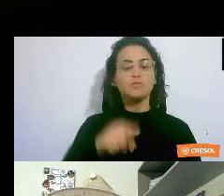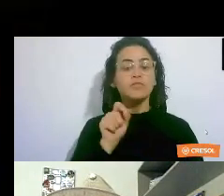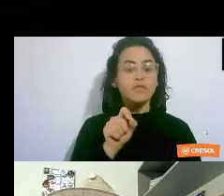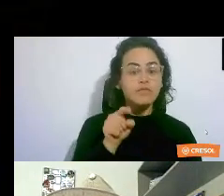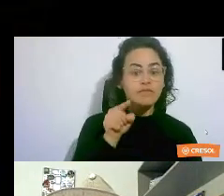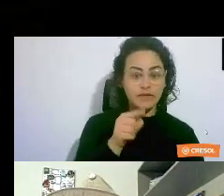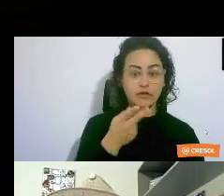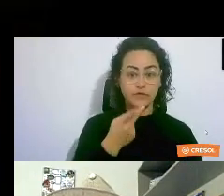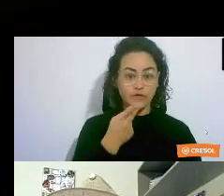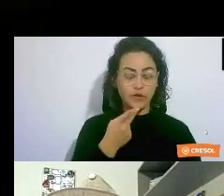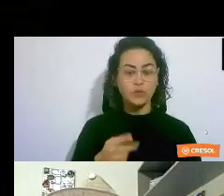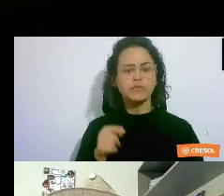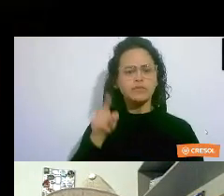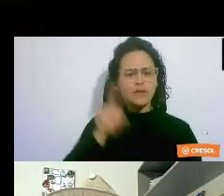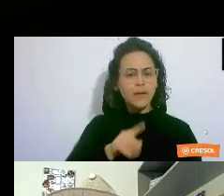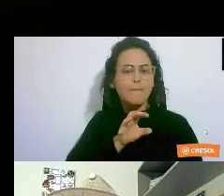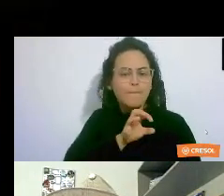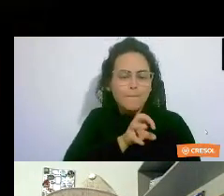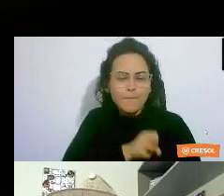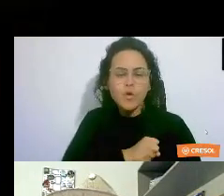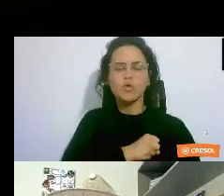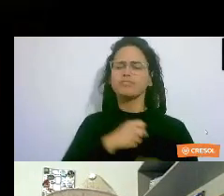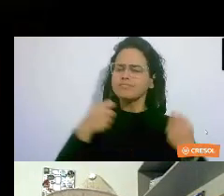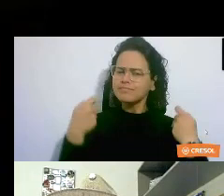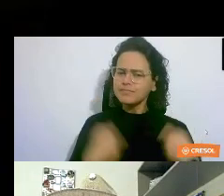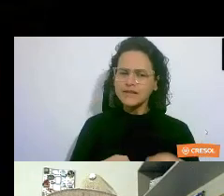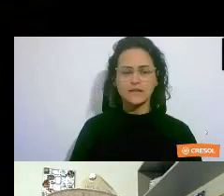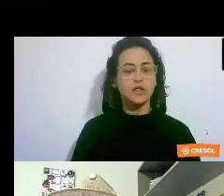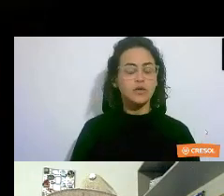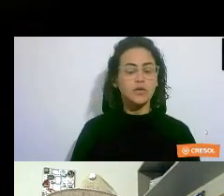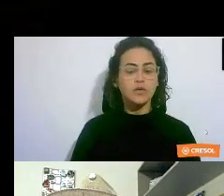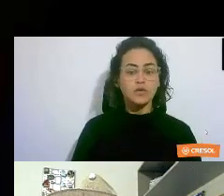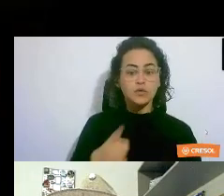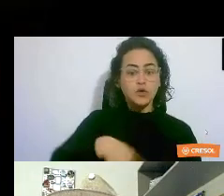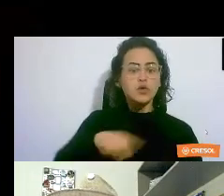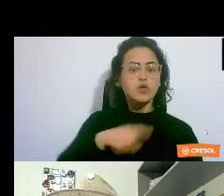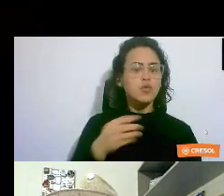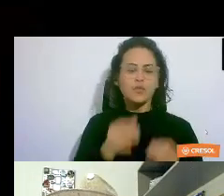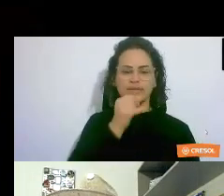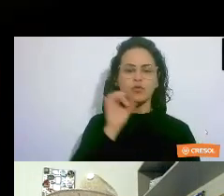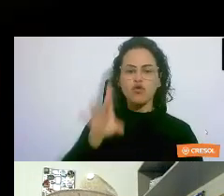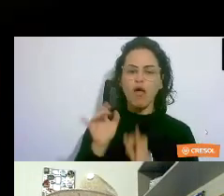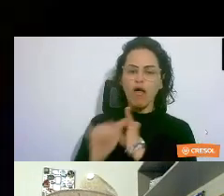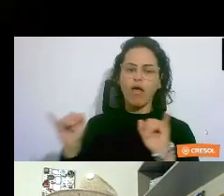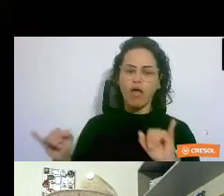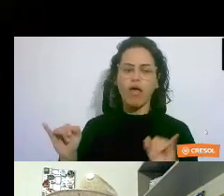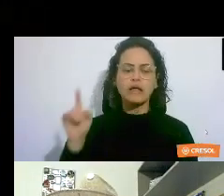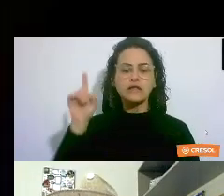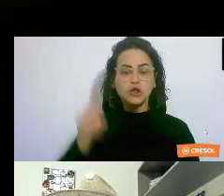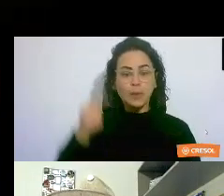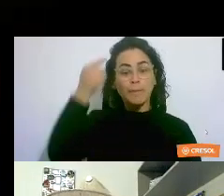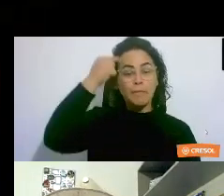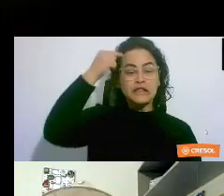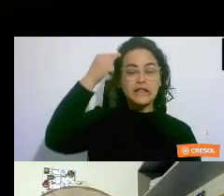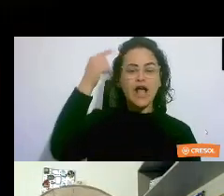êxito no sentido costumeiro, como principal alvo da vida. Um homem bem-sucedido é aquele que